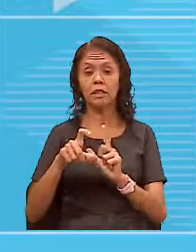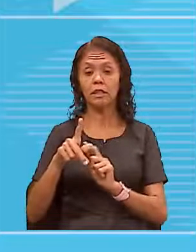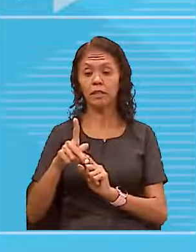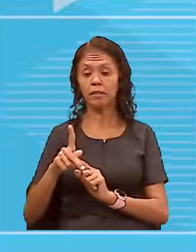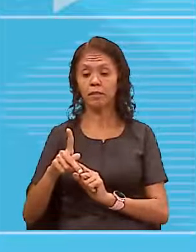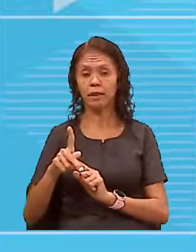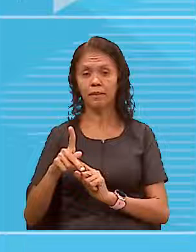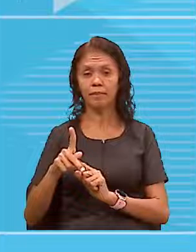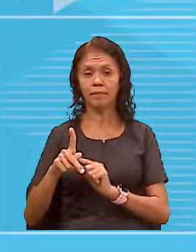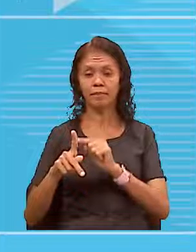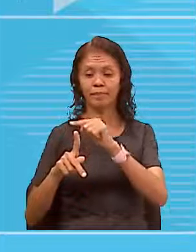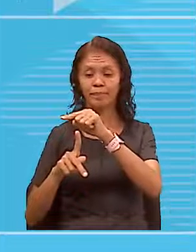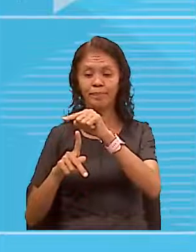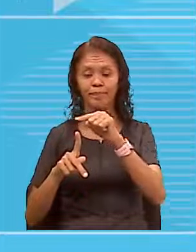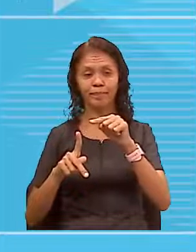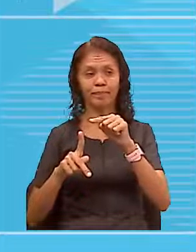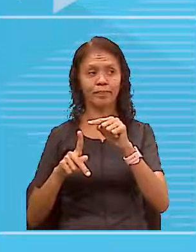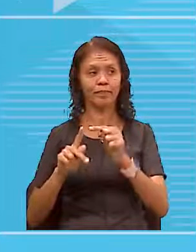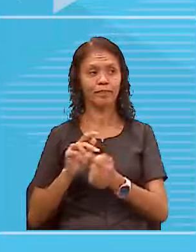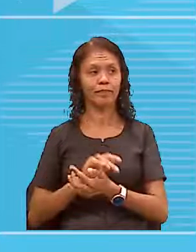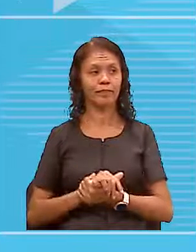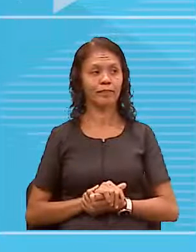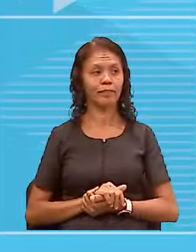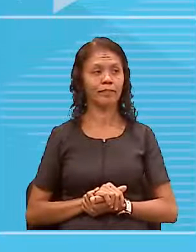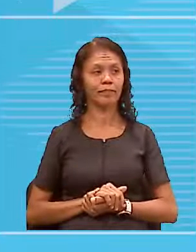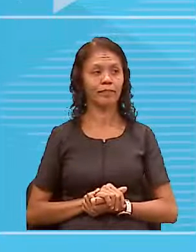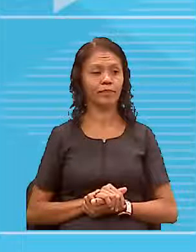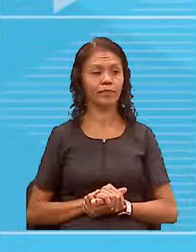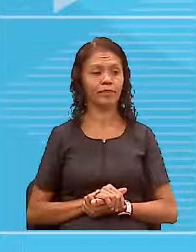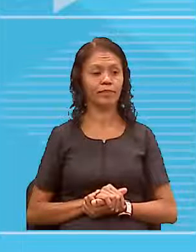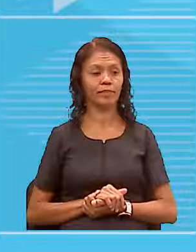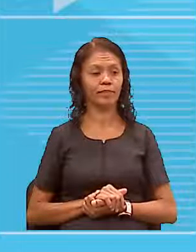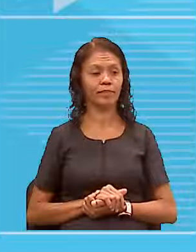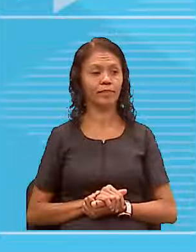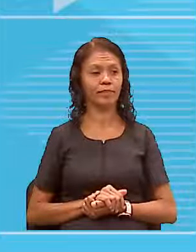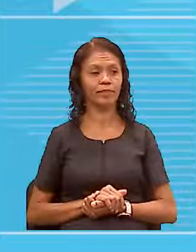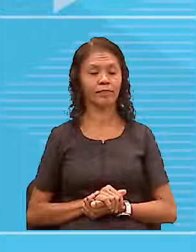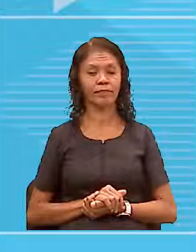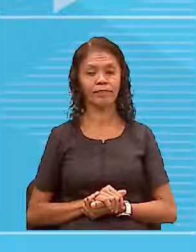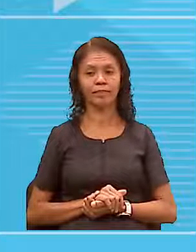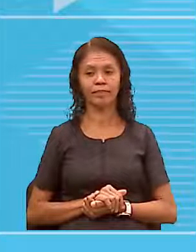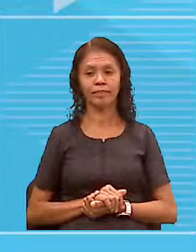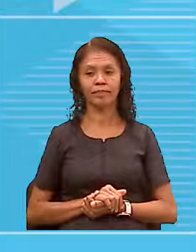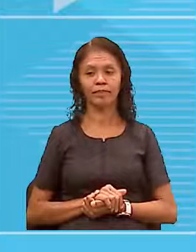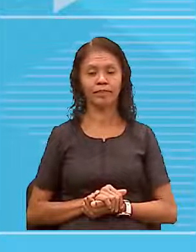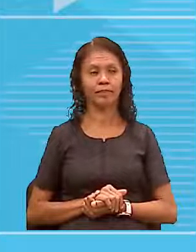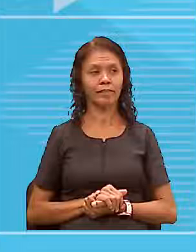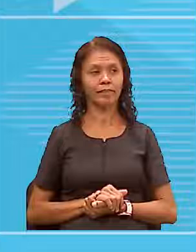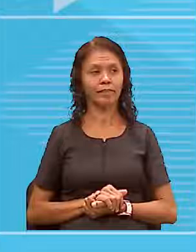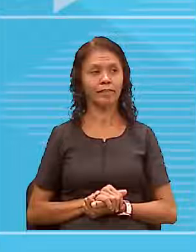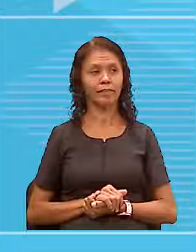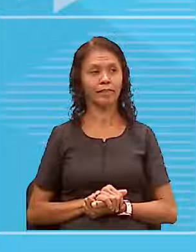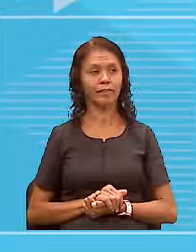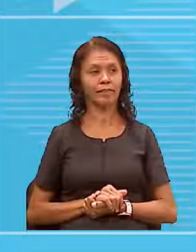Matematicamente. Aí o que que acontece? O Gabriel, certo? De português foi